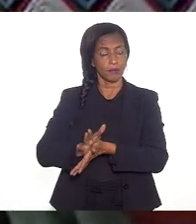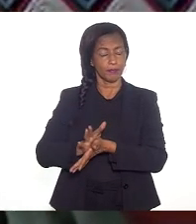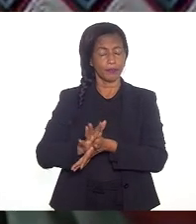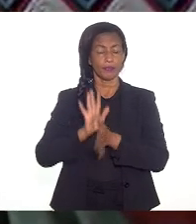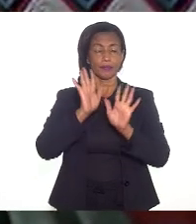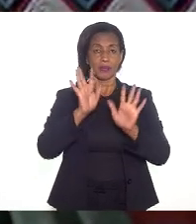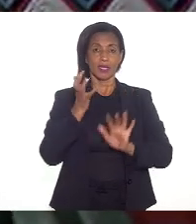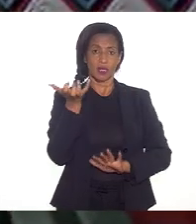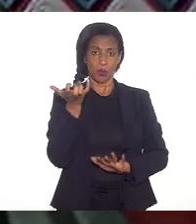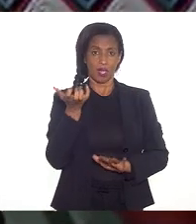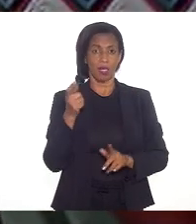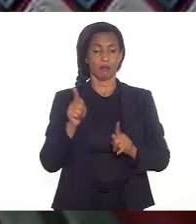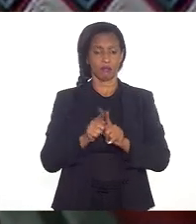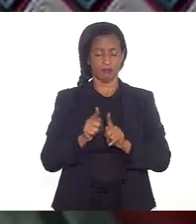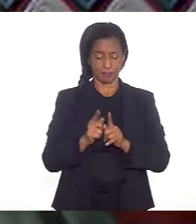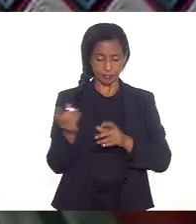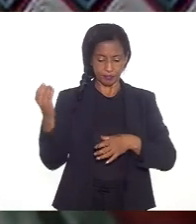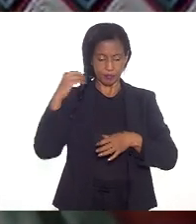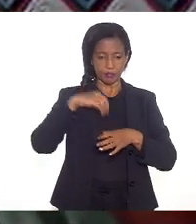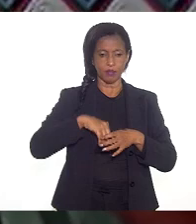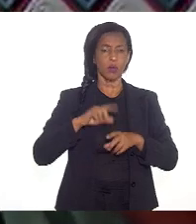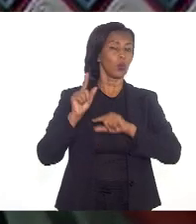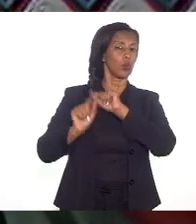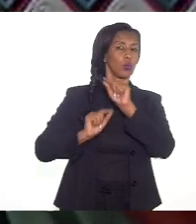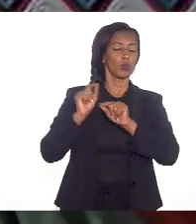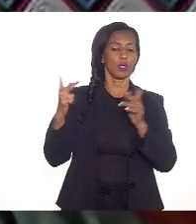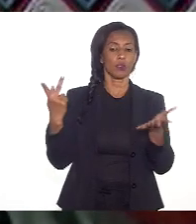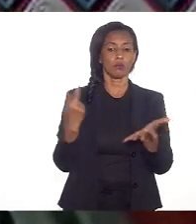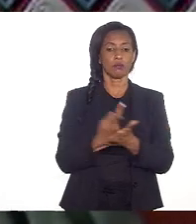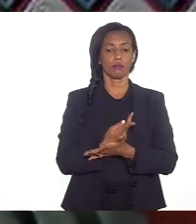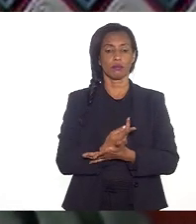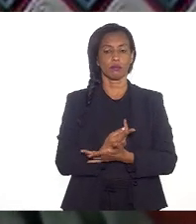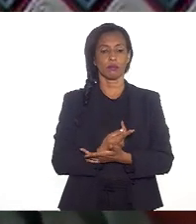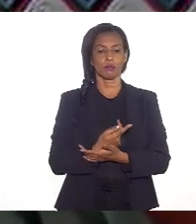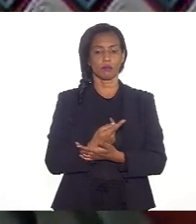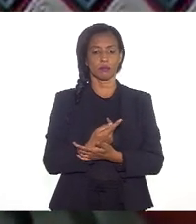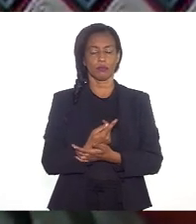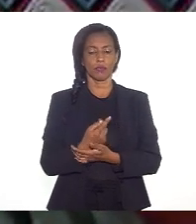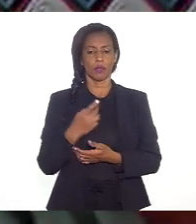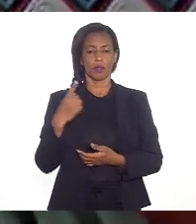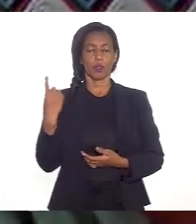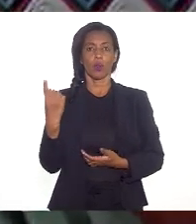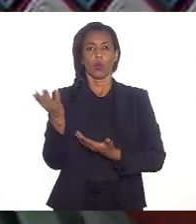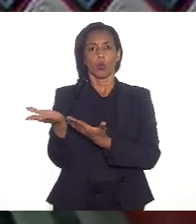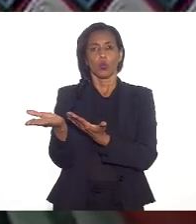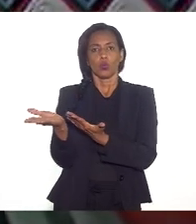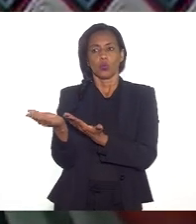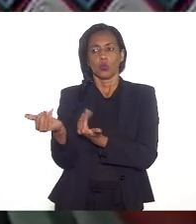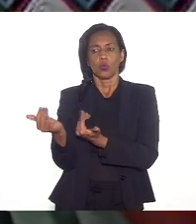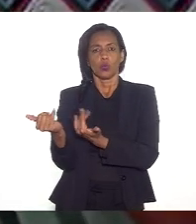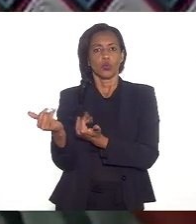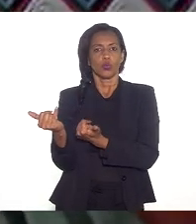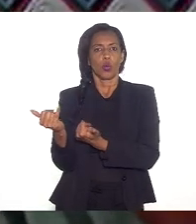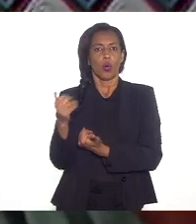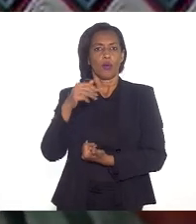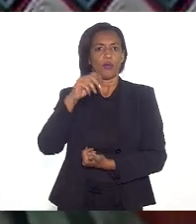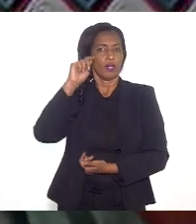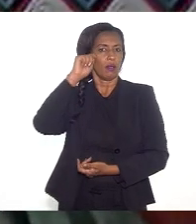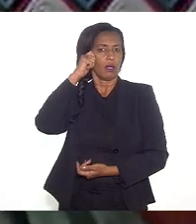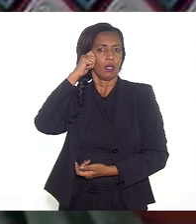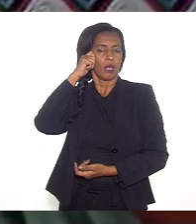reiterar aqui em relação ao que aconteceu com o Matheus Ribeiro, jovem negro da Maré, que